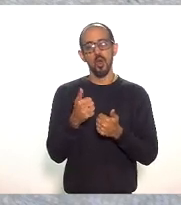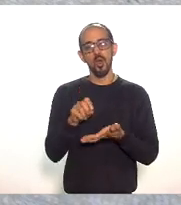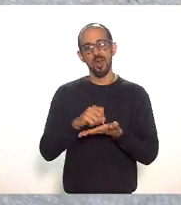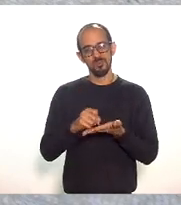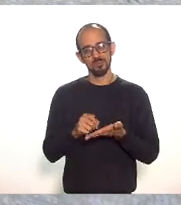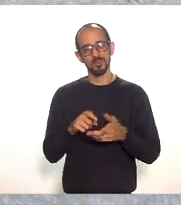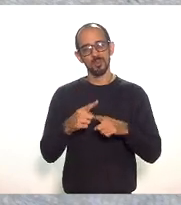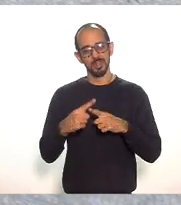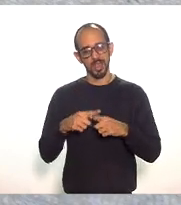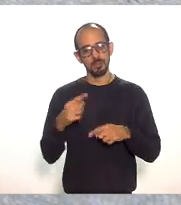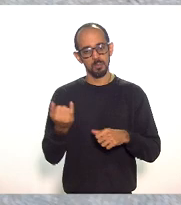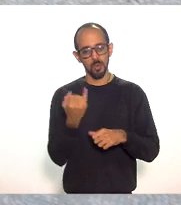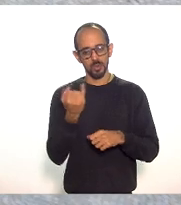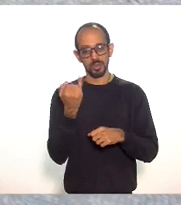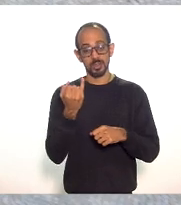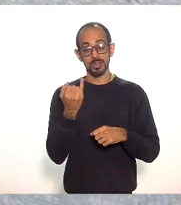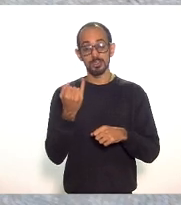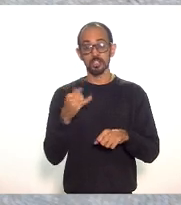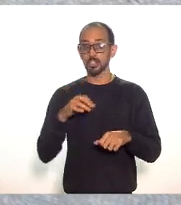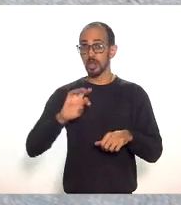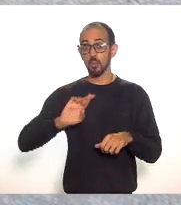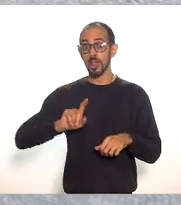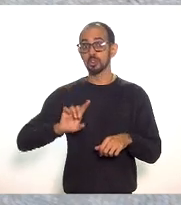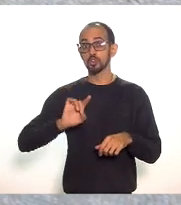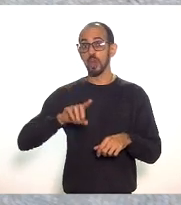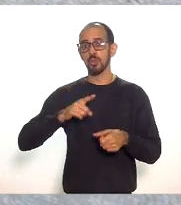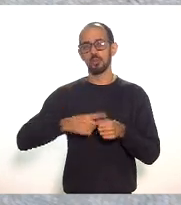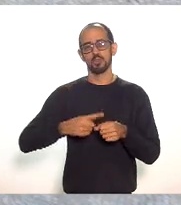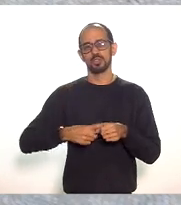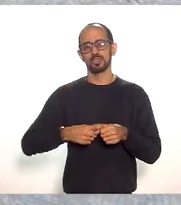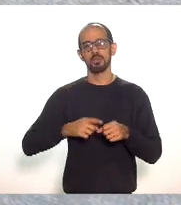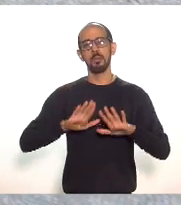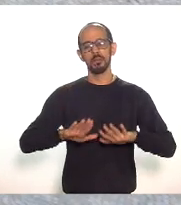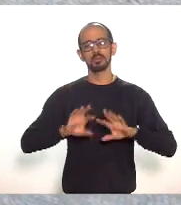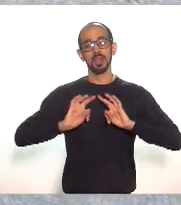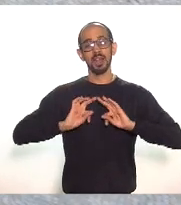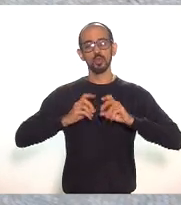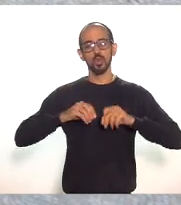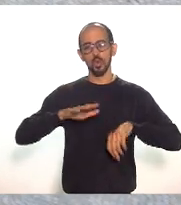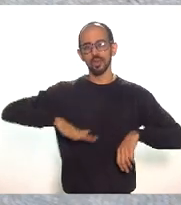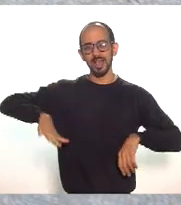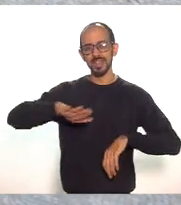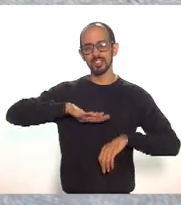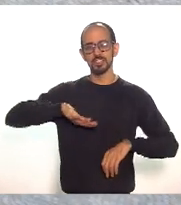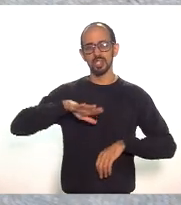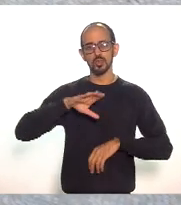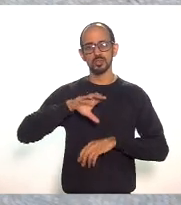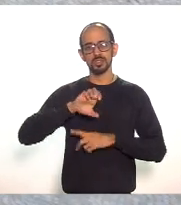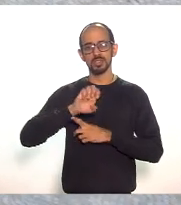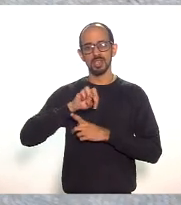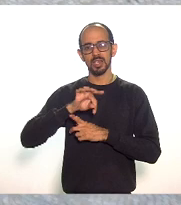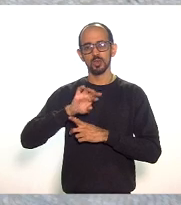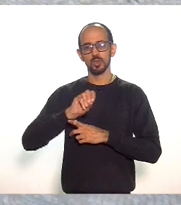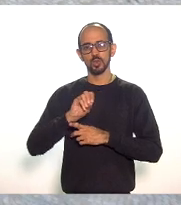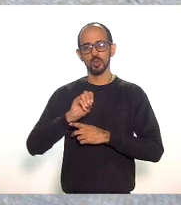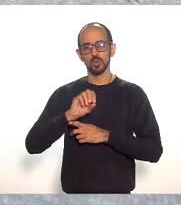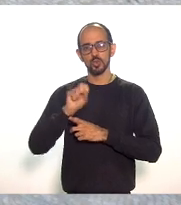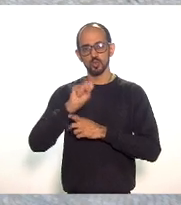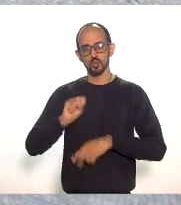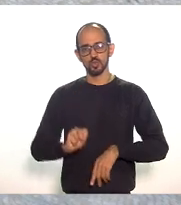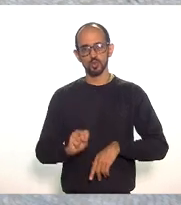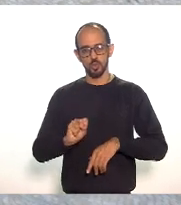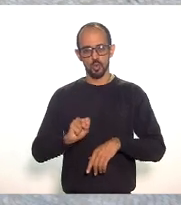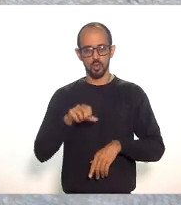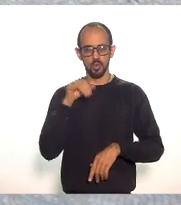só para o município de Partido Alferes, mas para toda aquela região centro-sul fluminense.